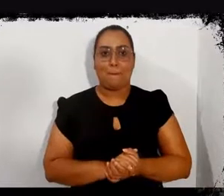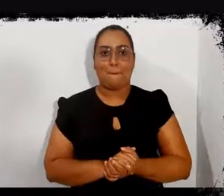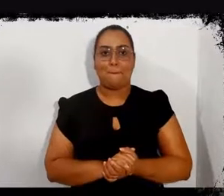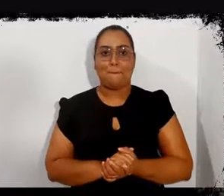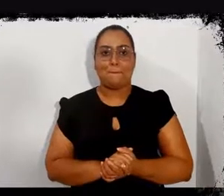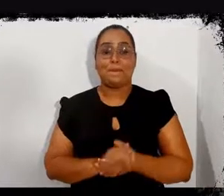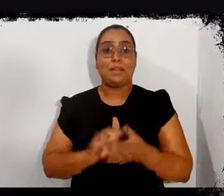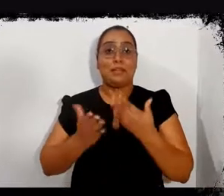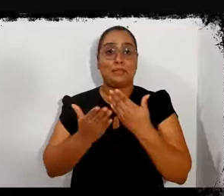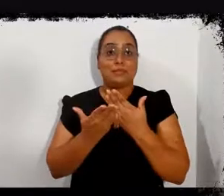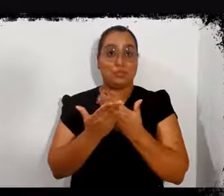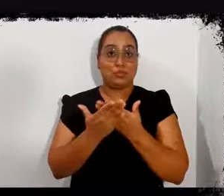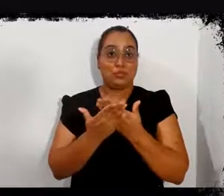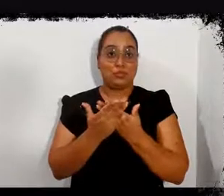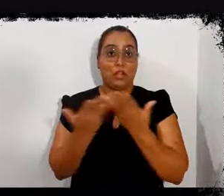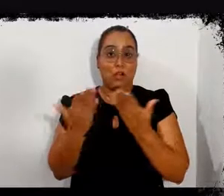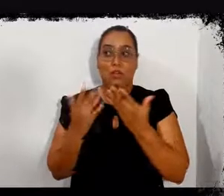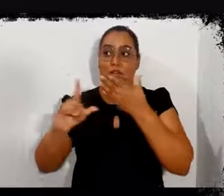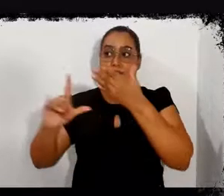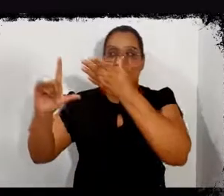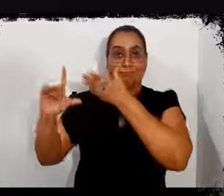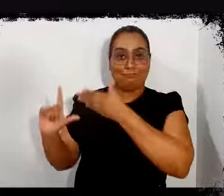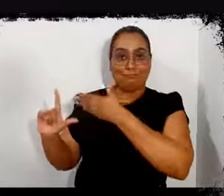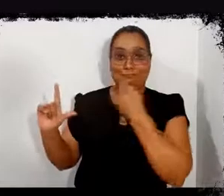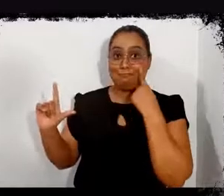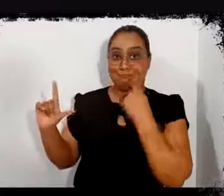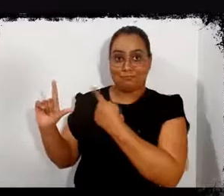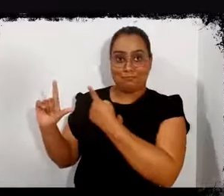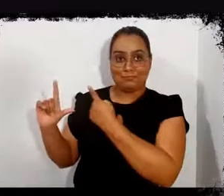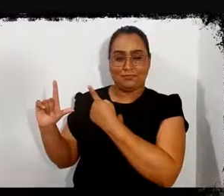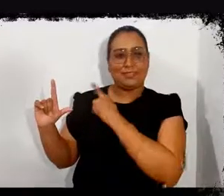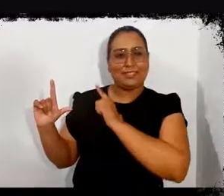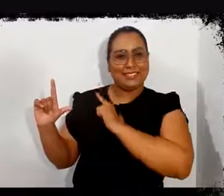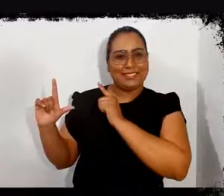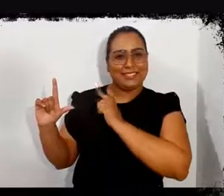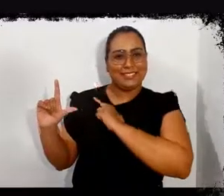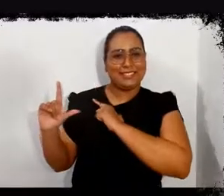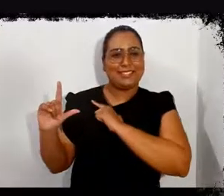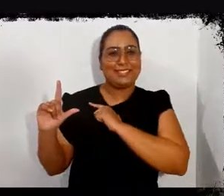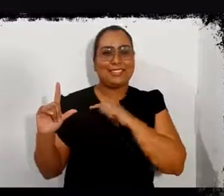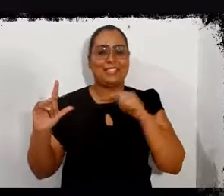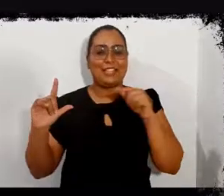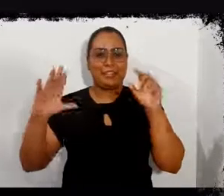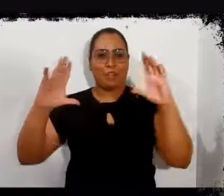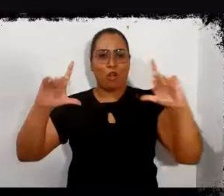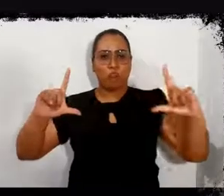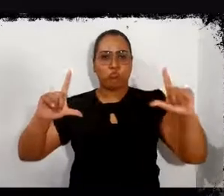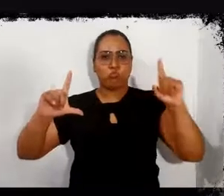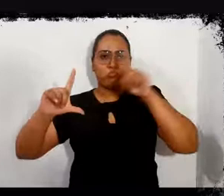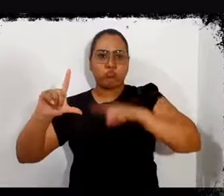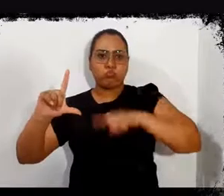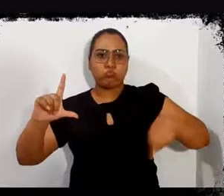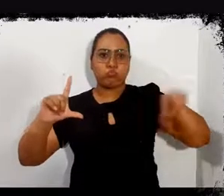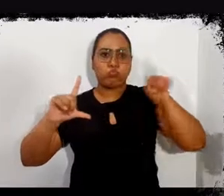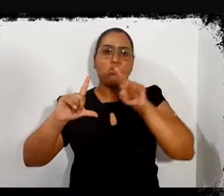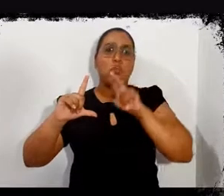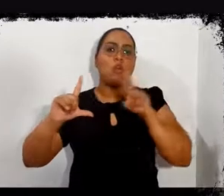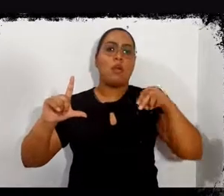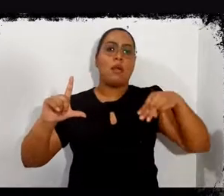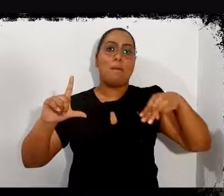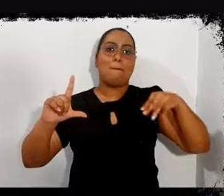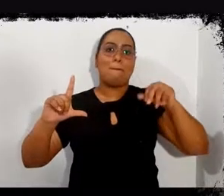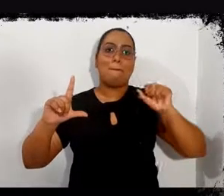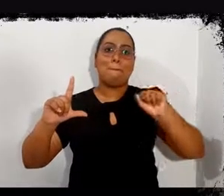relação entre o homem e o cosmo. É isso que a mandala representa,